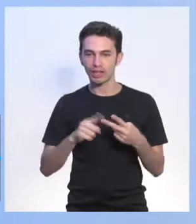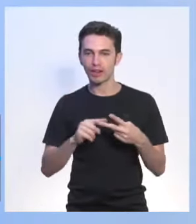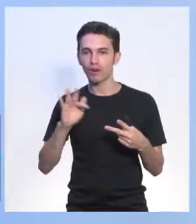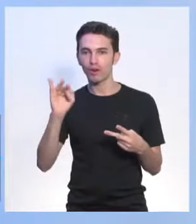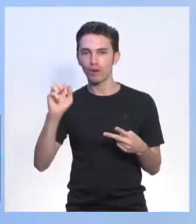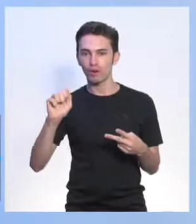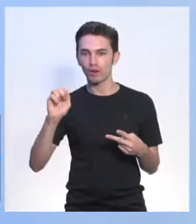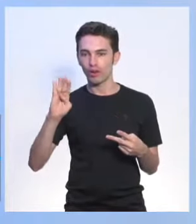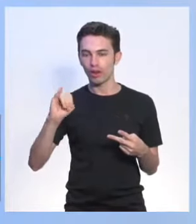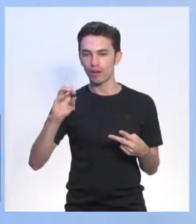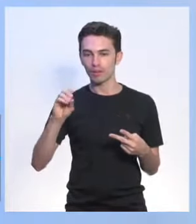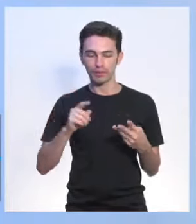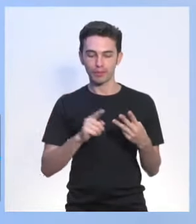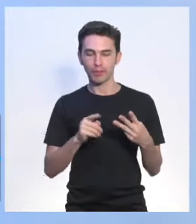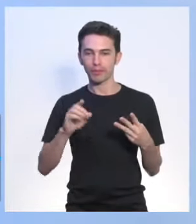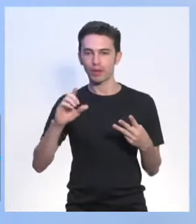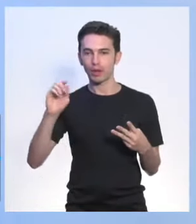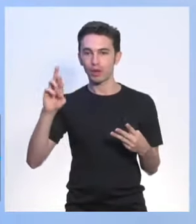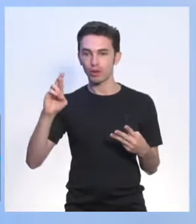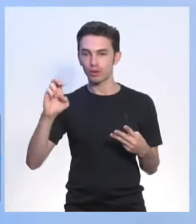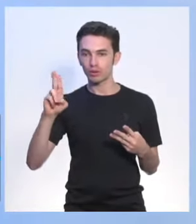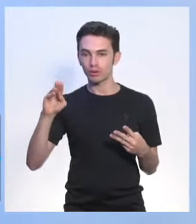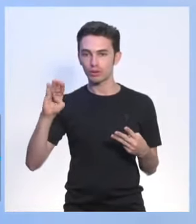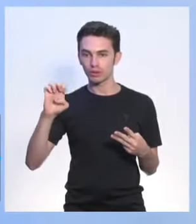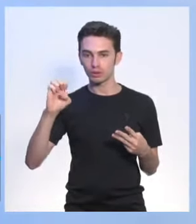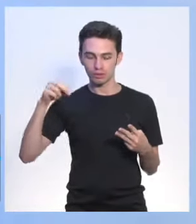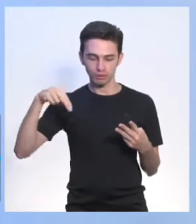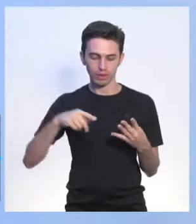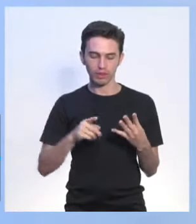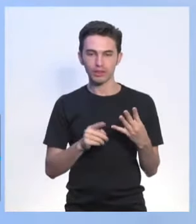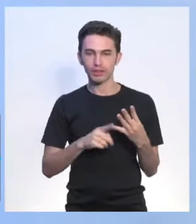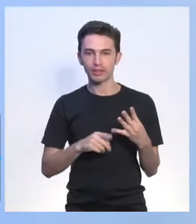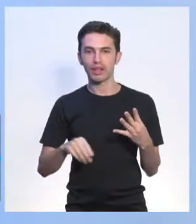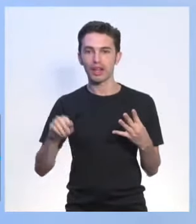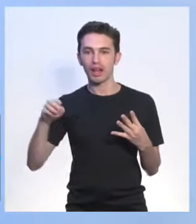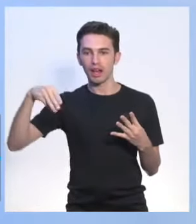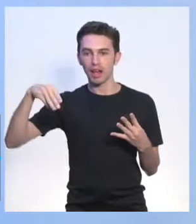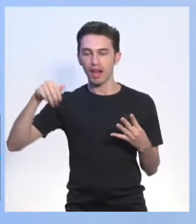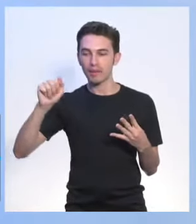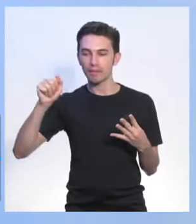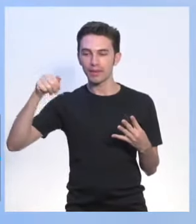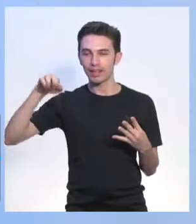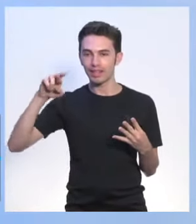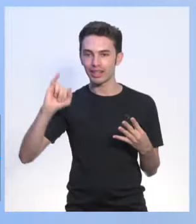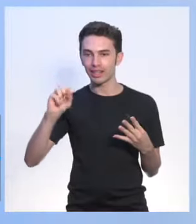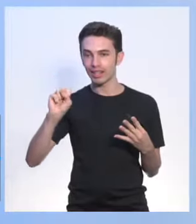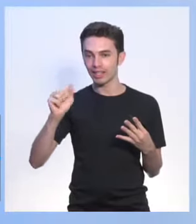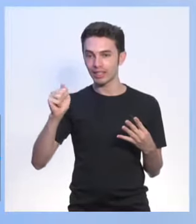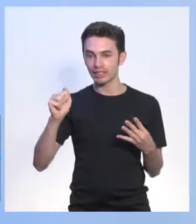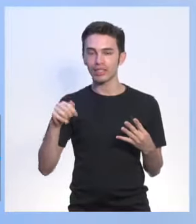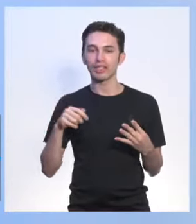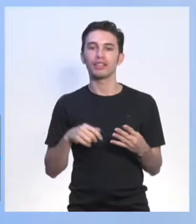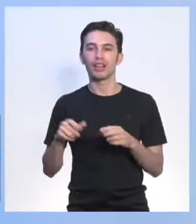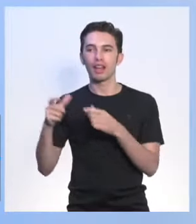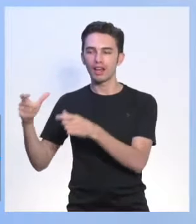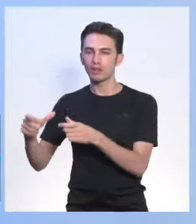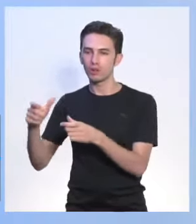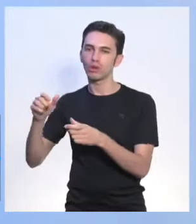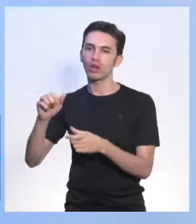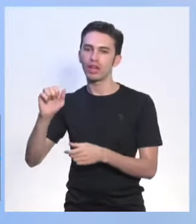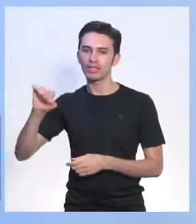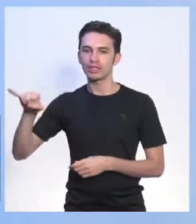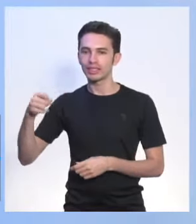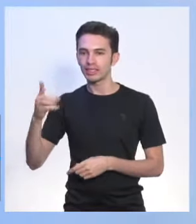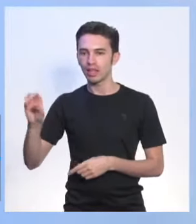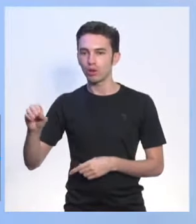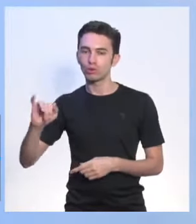Arruda, a Rubens Cândido, José Leandro, a Marisa lá do Jardim São João e